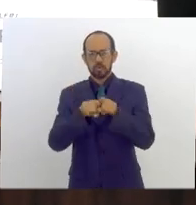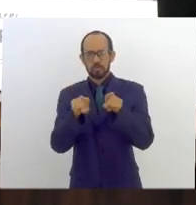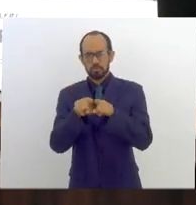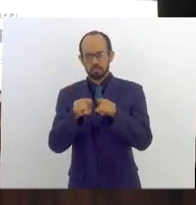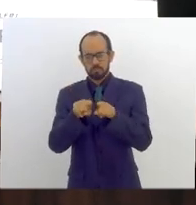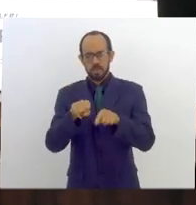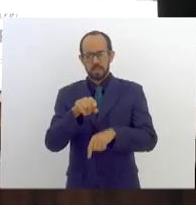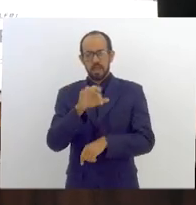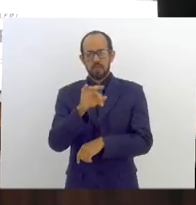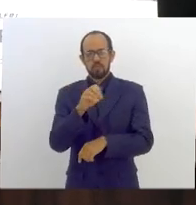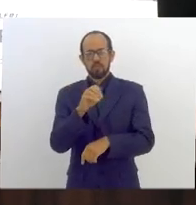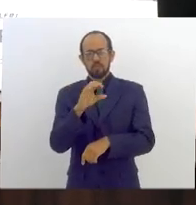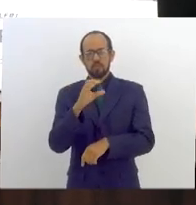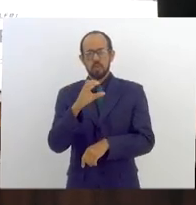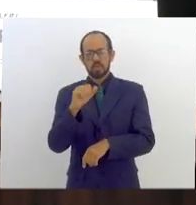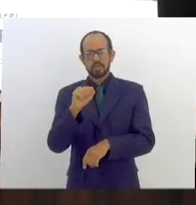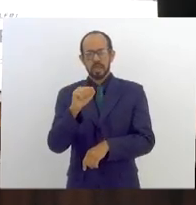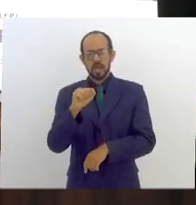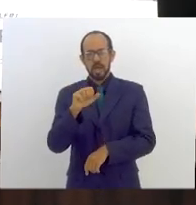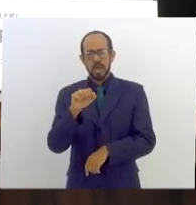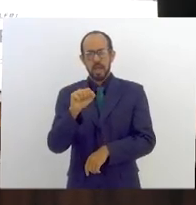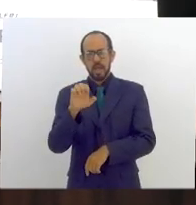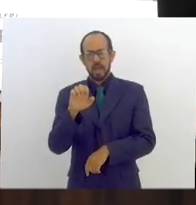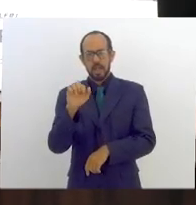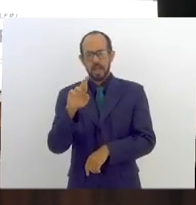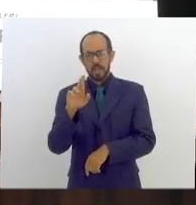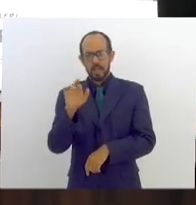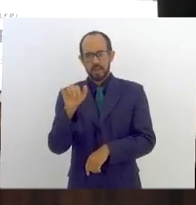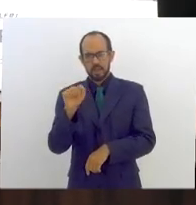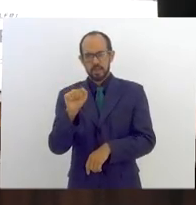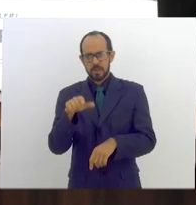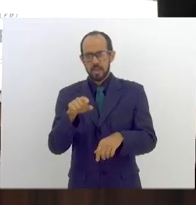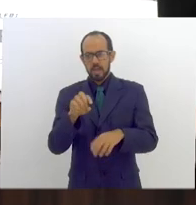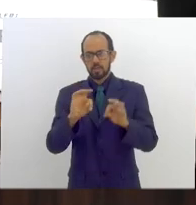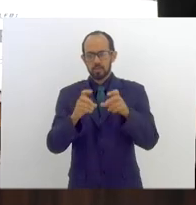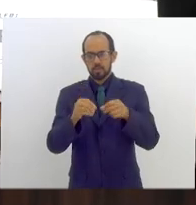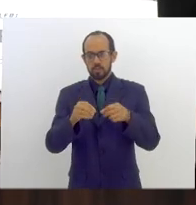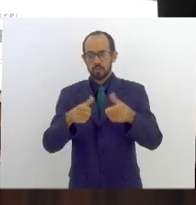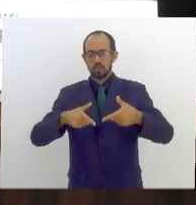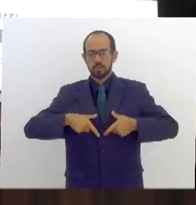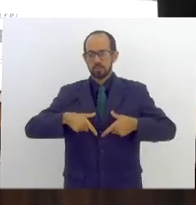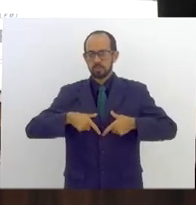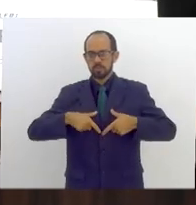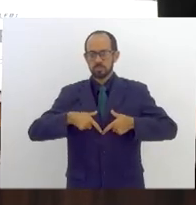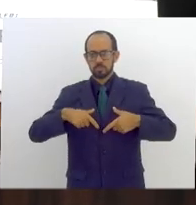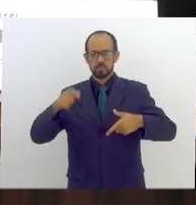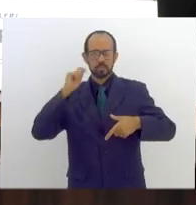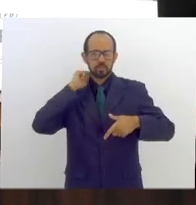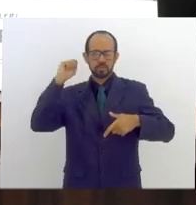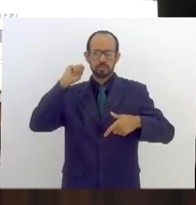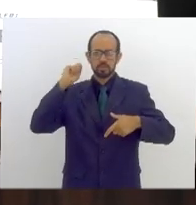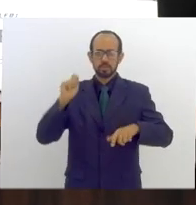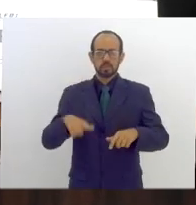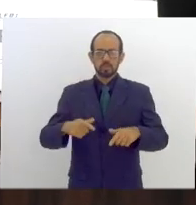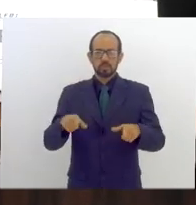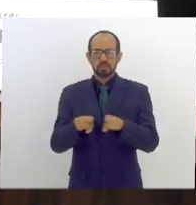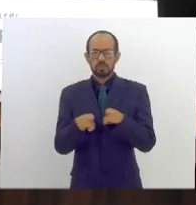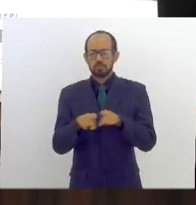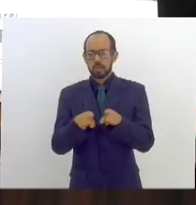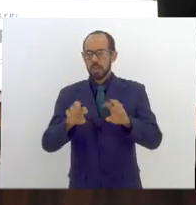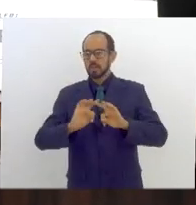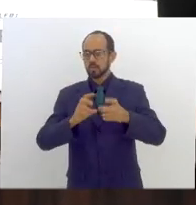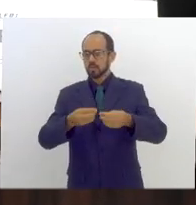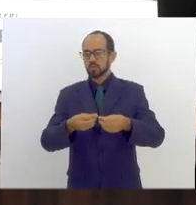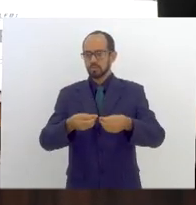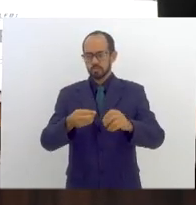Brasileira. Tanto os que receberão a medalha Tiradentes, maior condecoração concedida pela LERJ, quanto os agraciados com moções